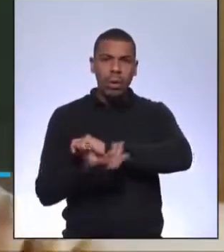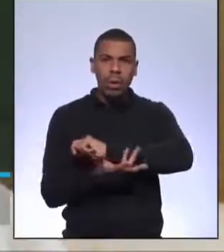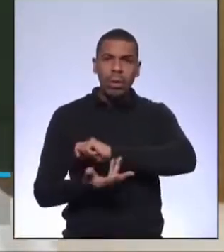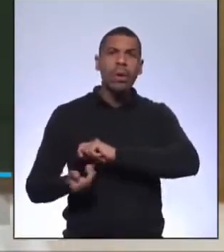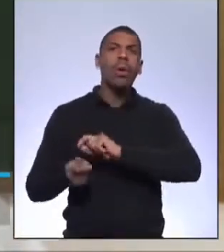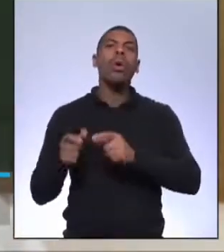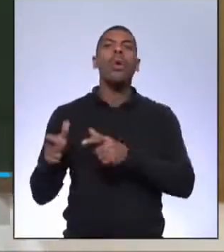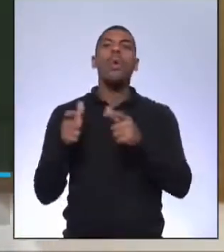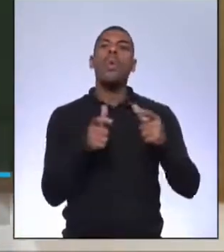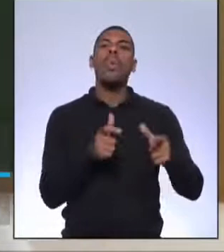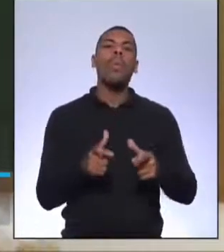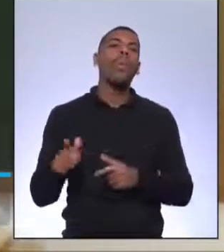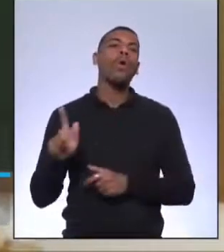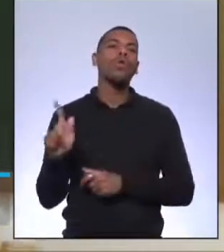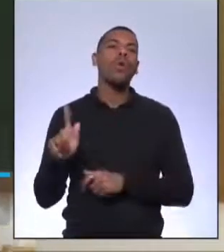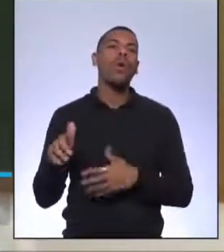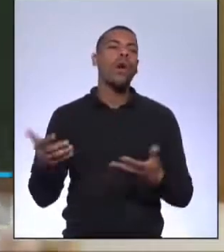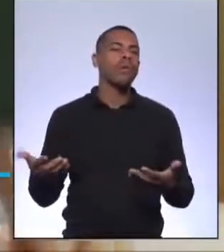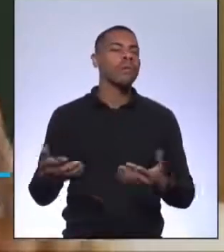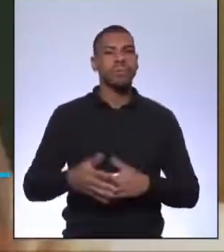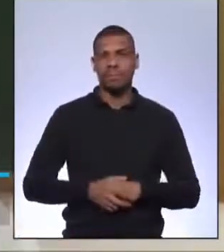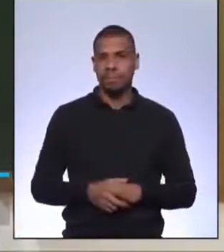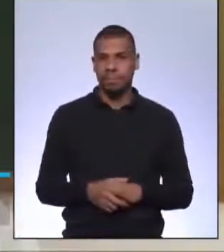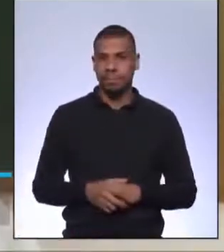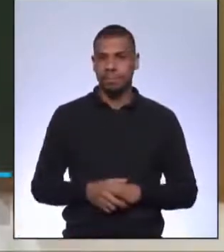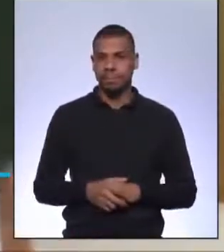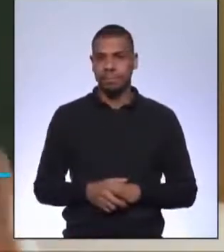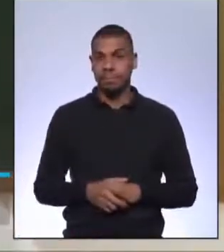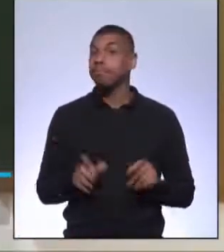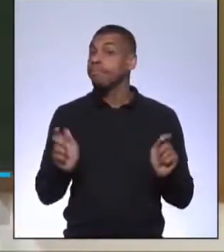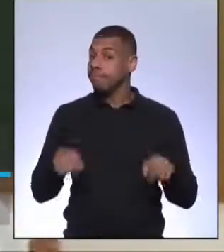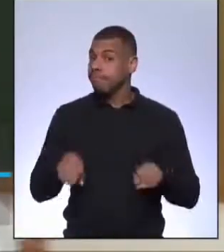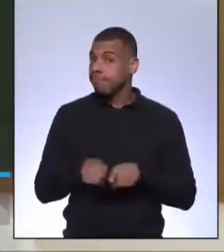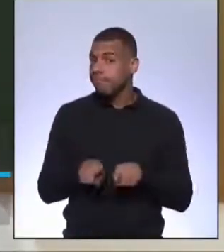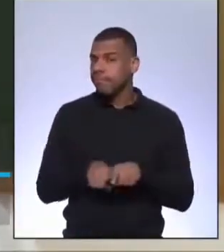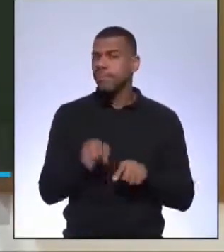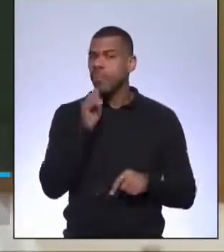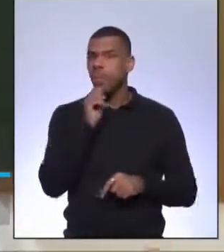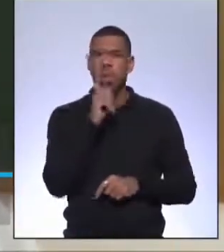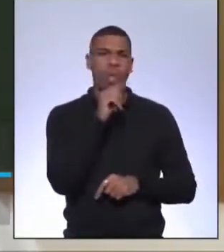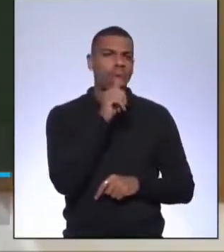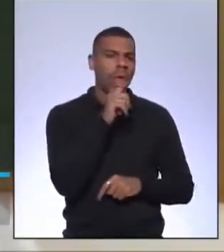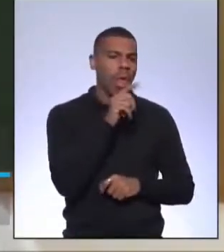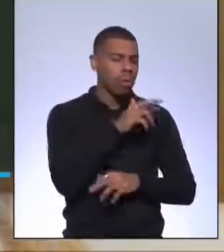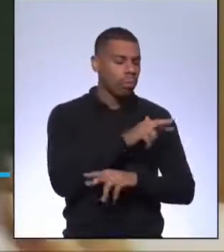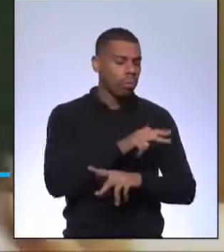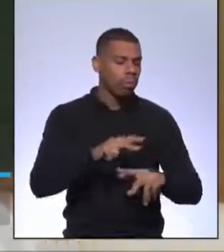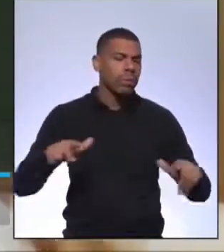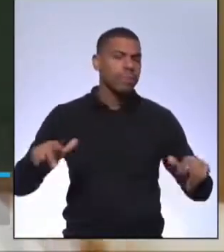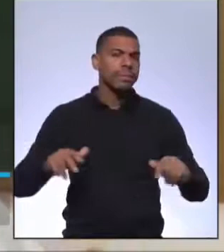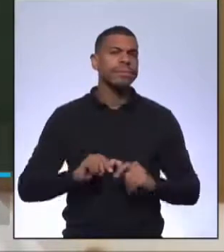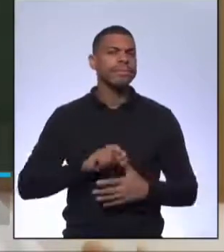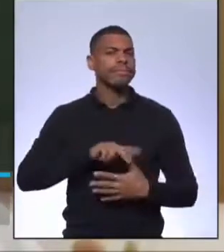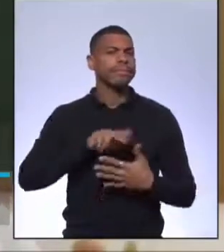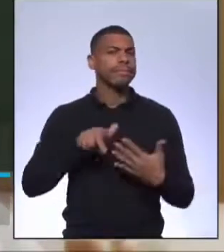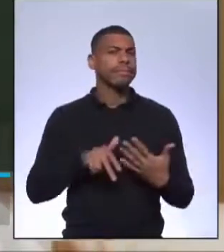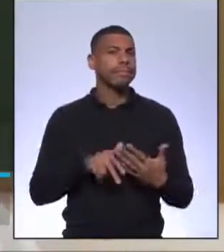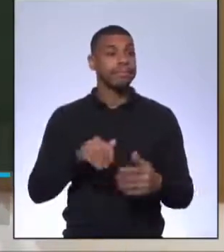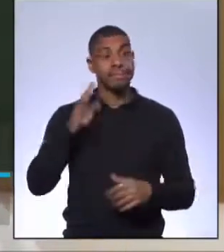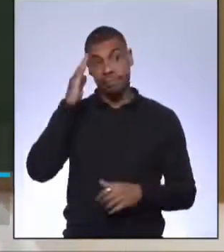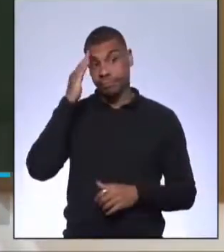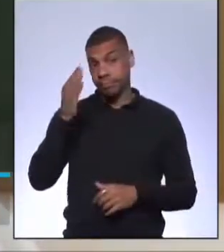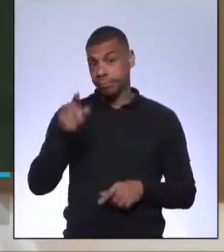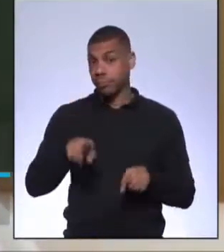a posição geográfica, tá bom? Os recursos, tipo água, etc. Tá? Então, são vários fatores. E a